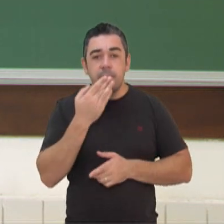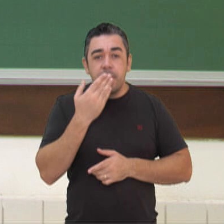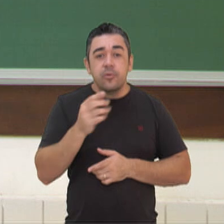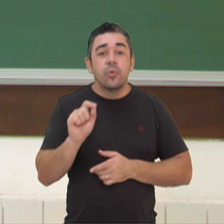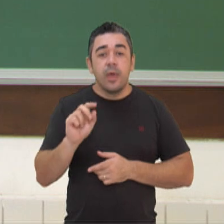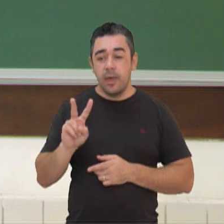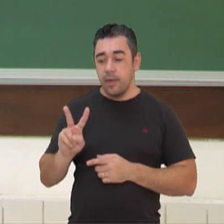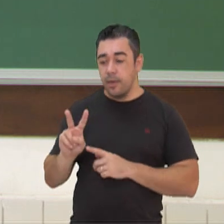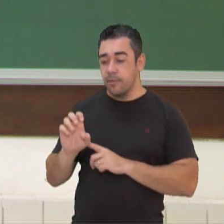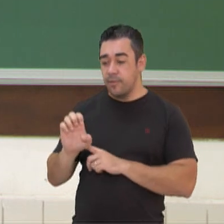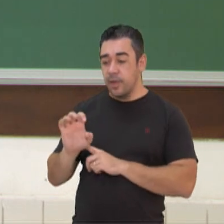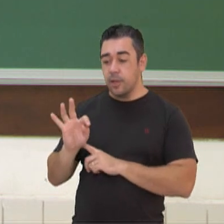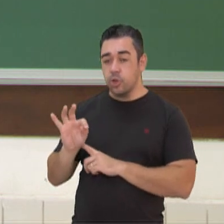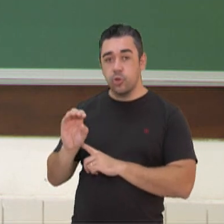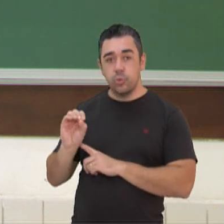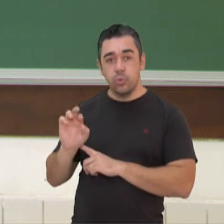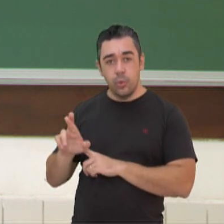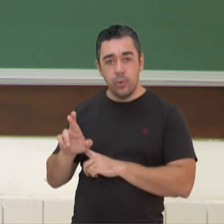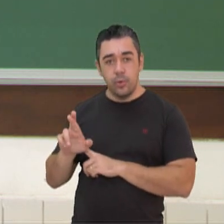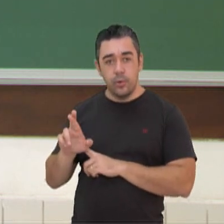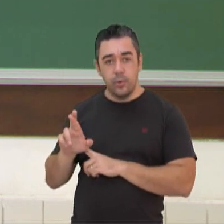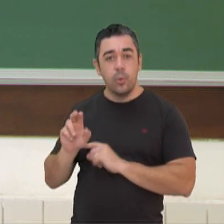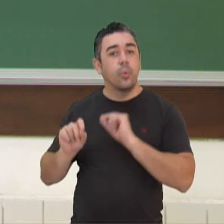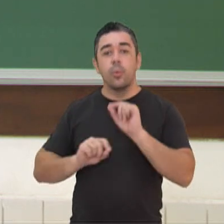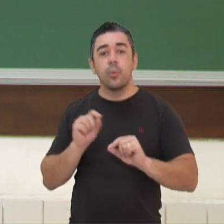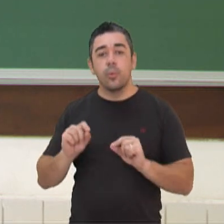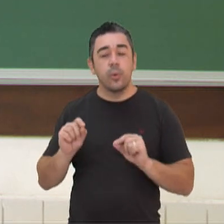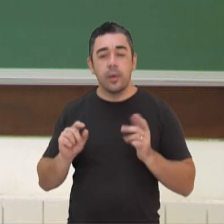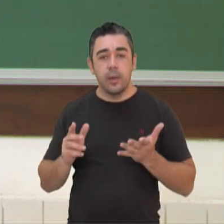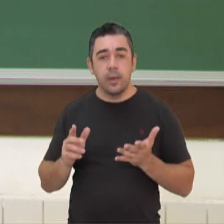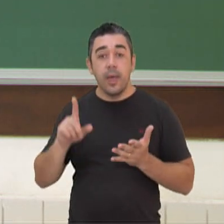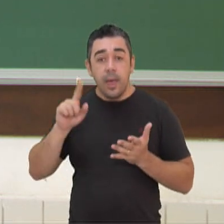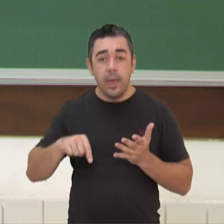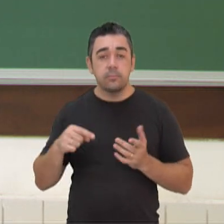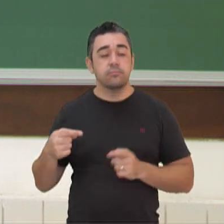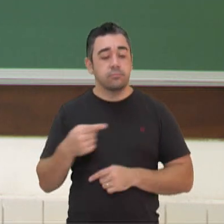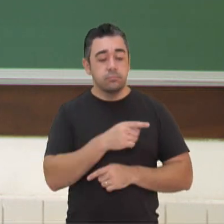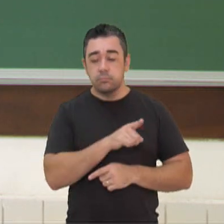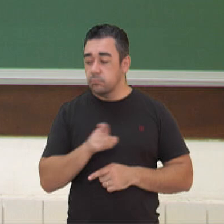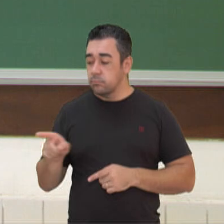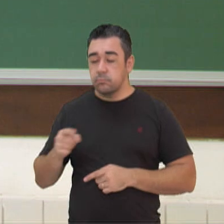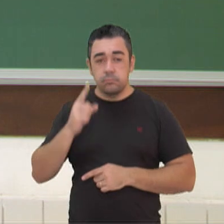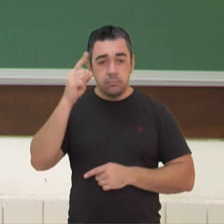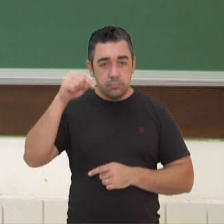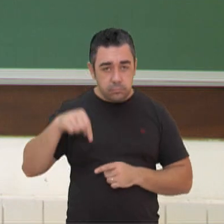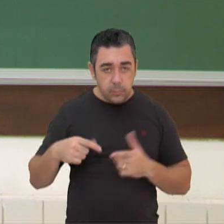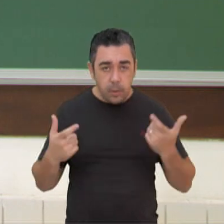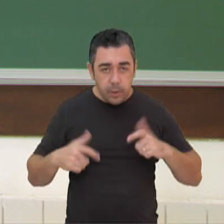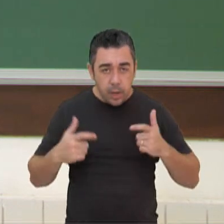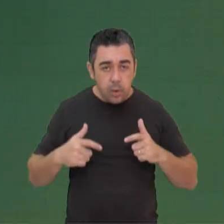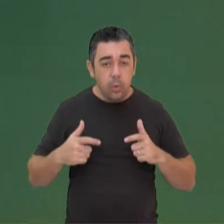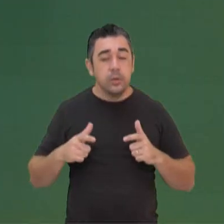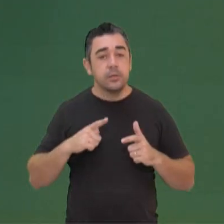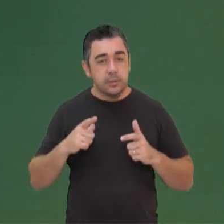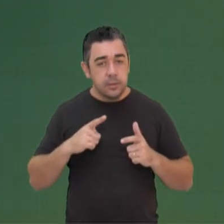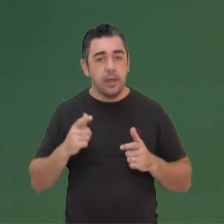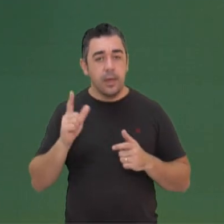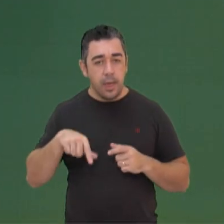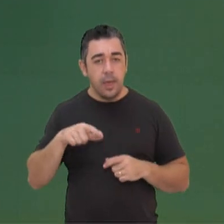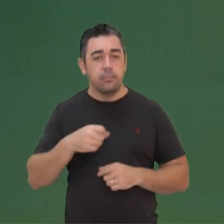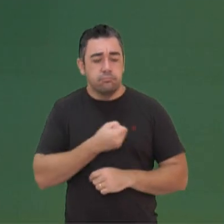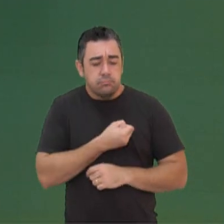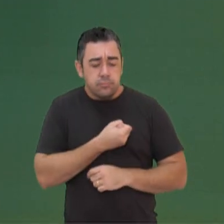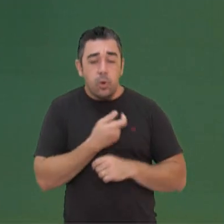vetor, o que não é vetor. Então, o vetor é uma representação para grandezas físicas